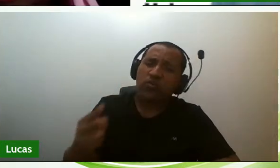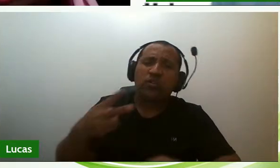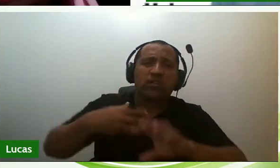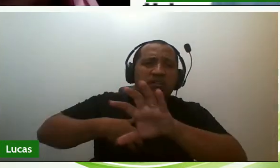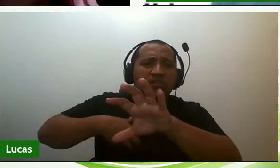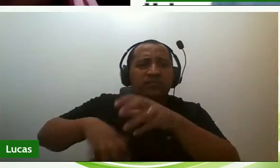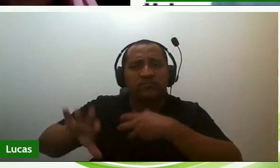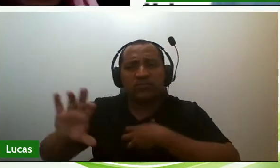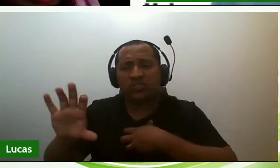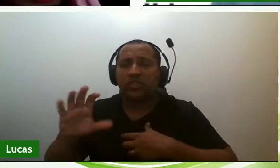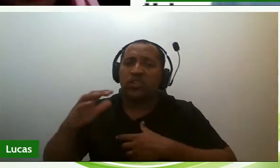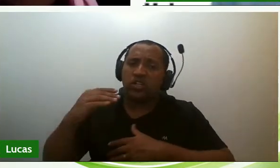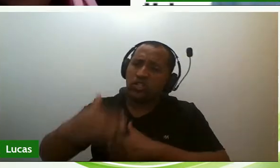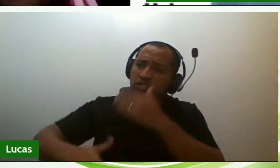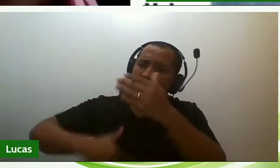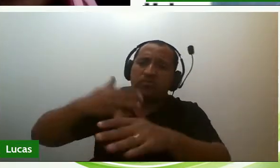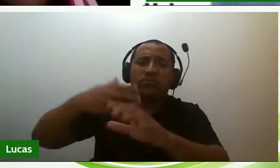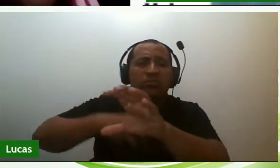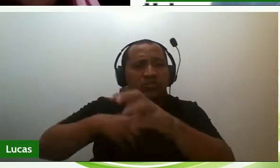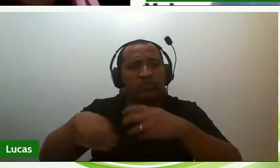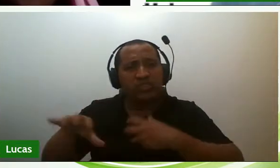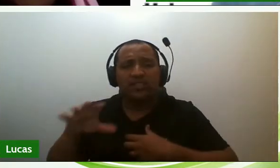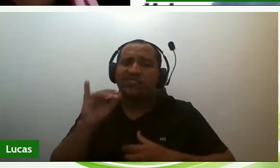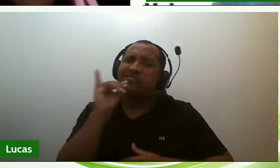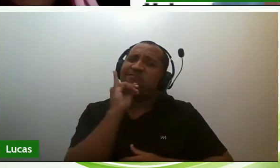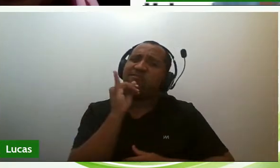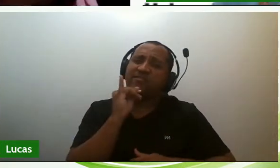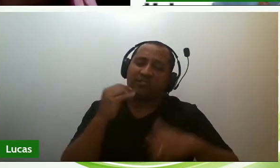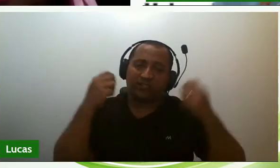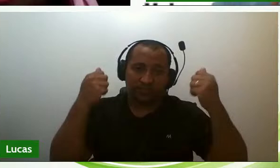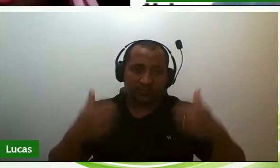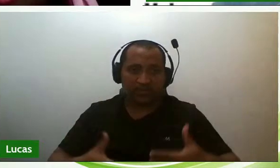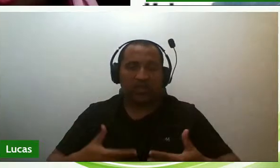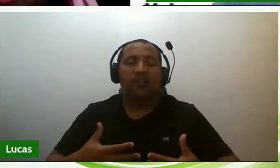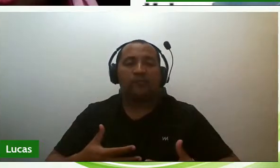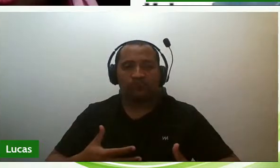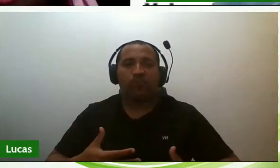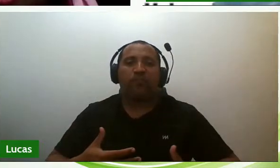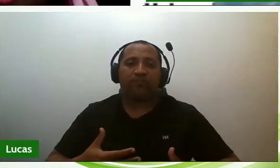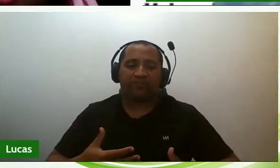empático, quando a gente desenvolve a empatia, e foi um dos exemplos que eu dei em relação